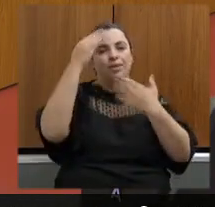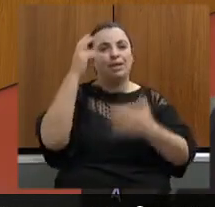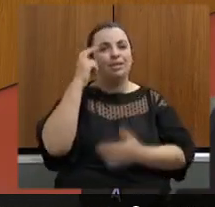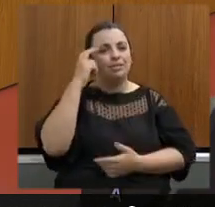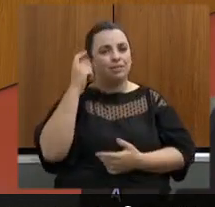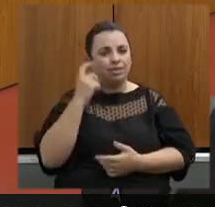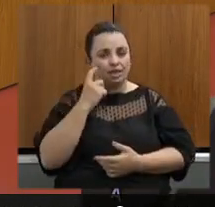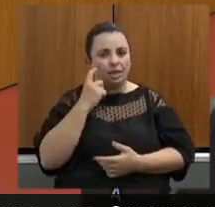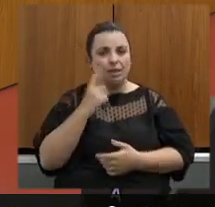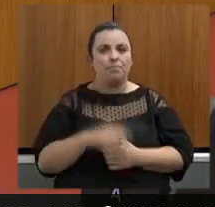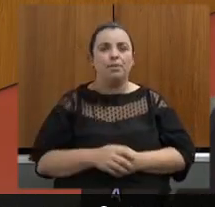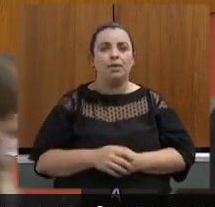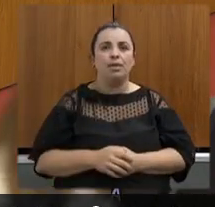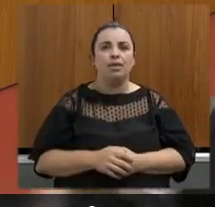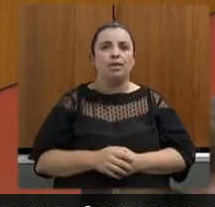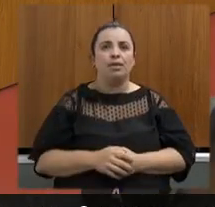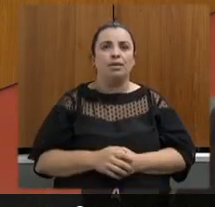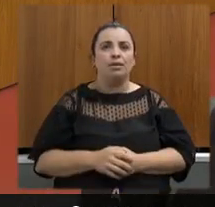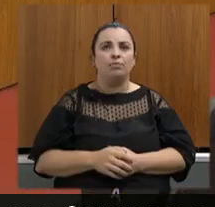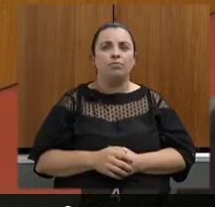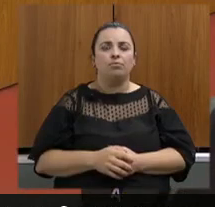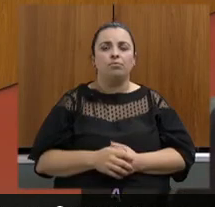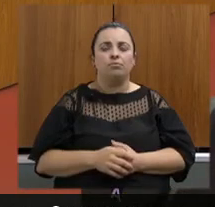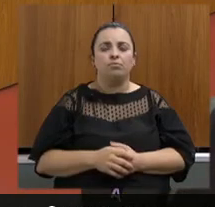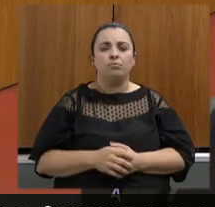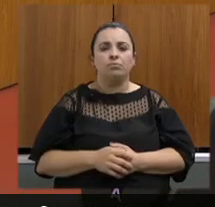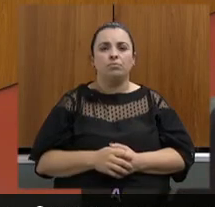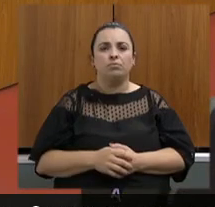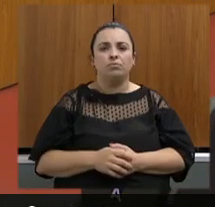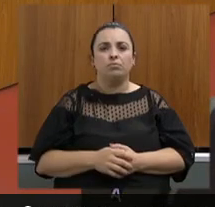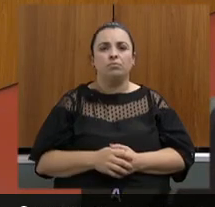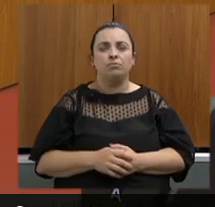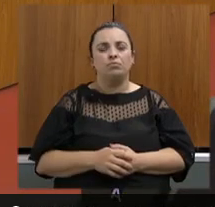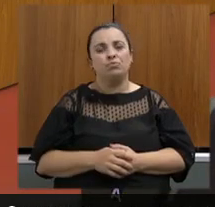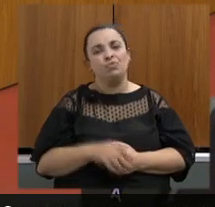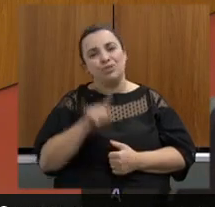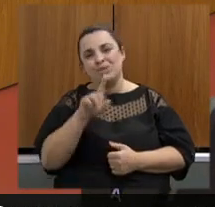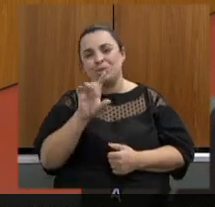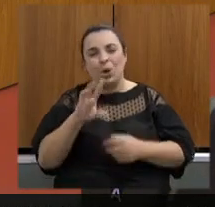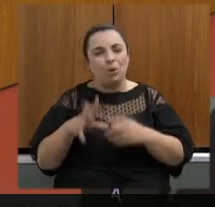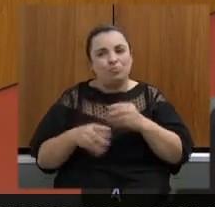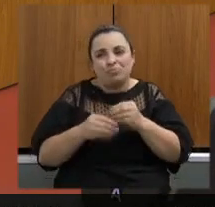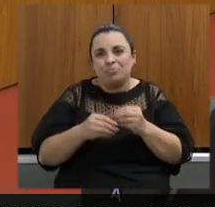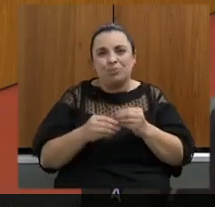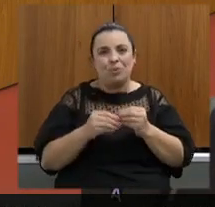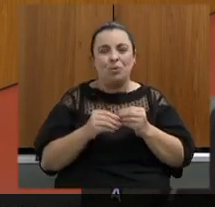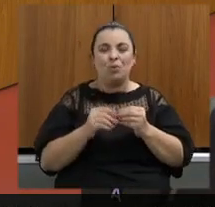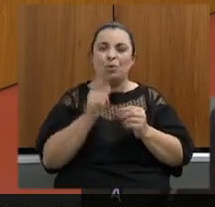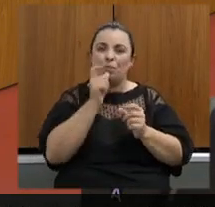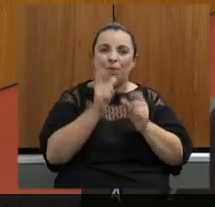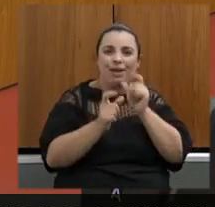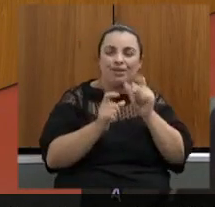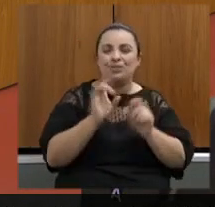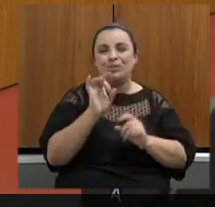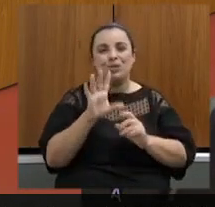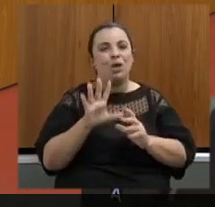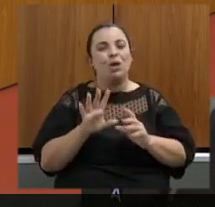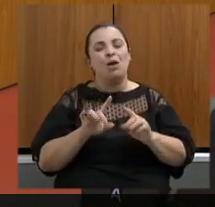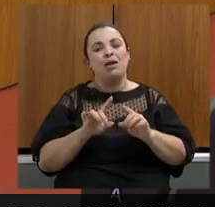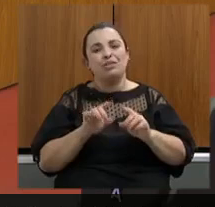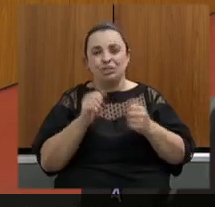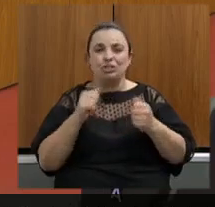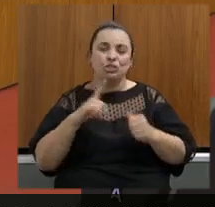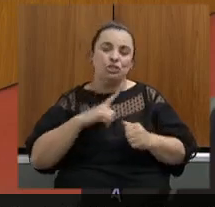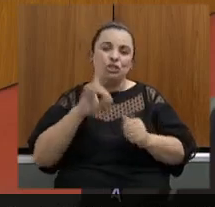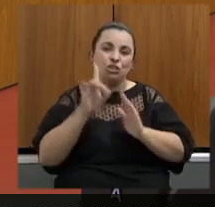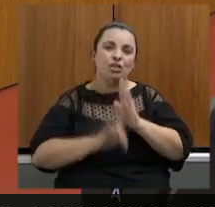algum comentário você ter sido perguntado uma perguntas mas que não facultado um comentário